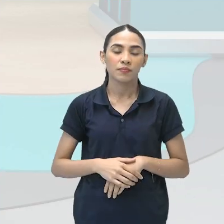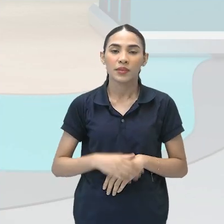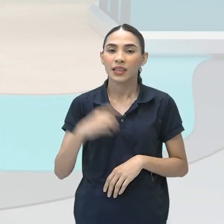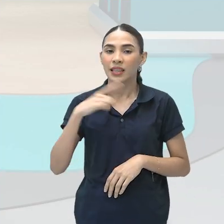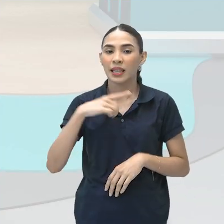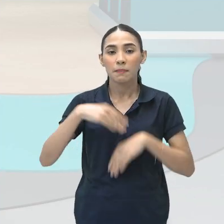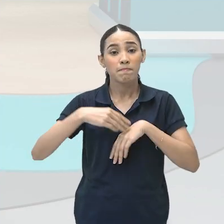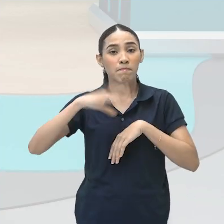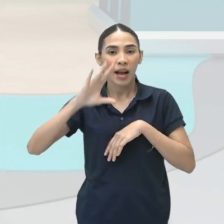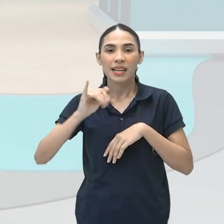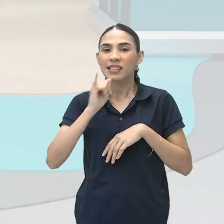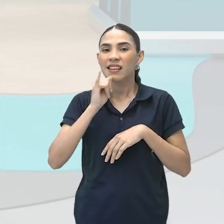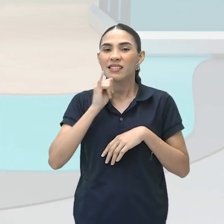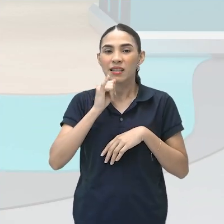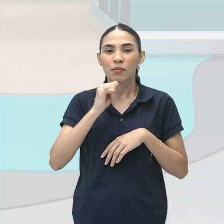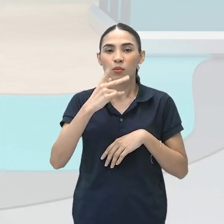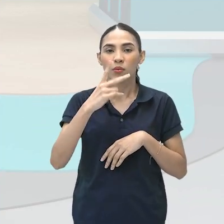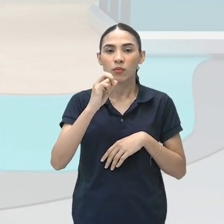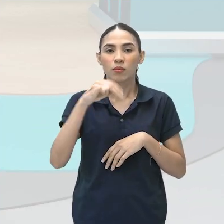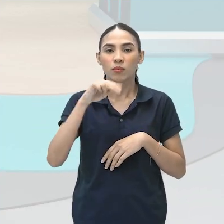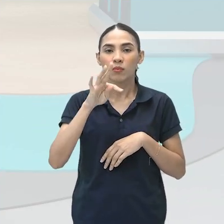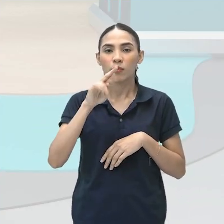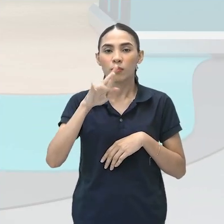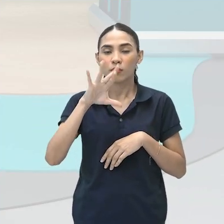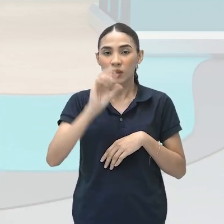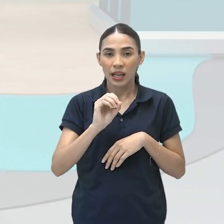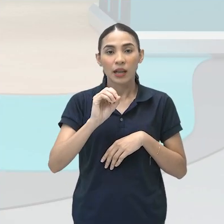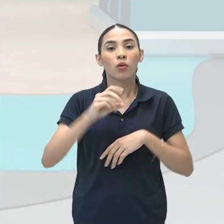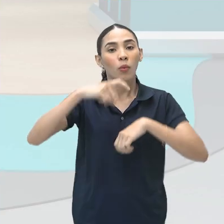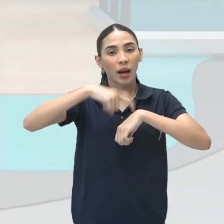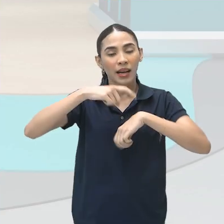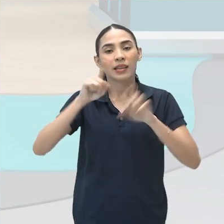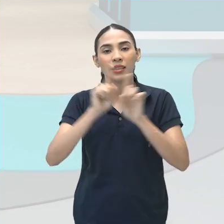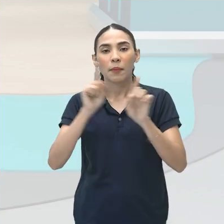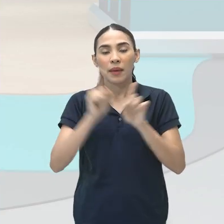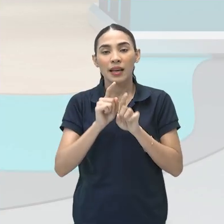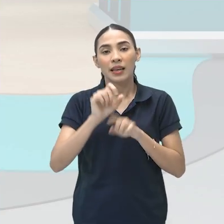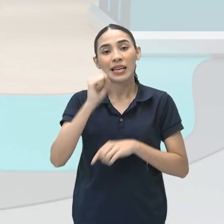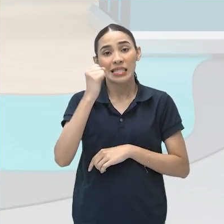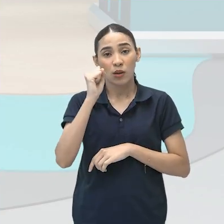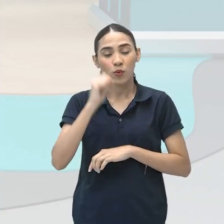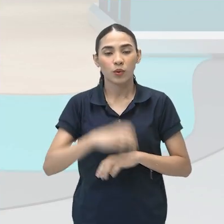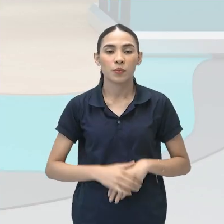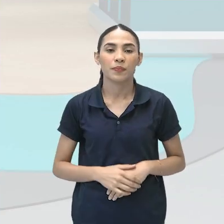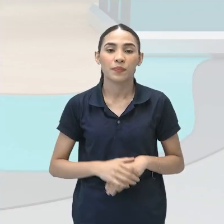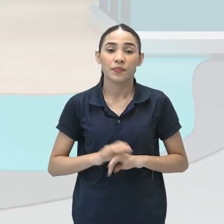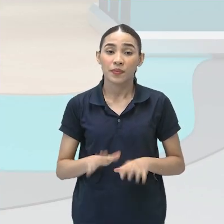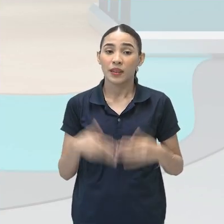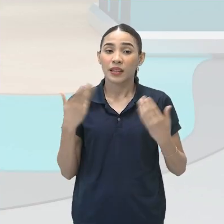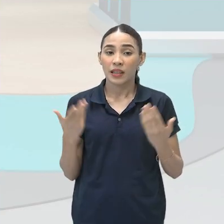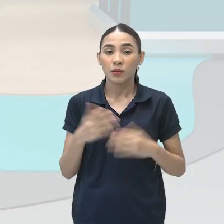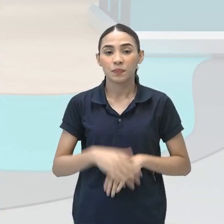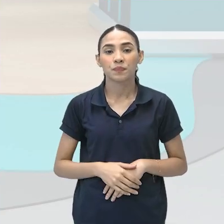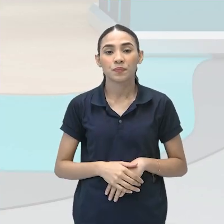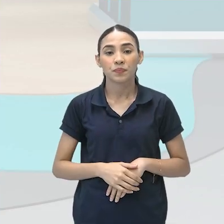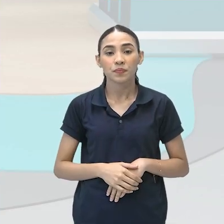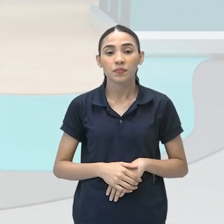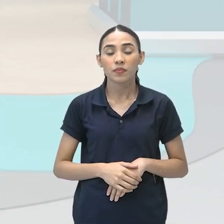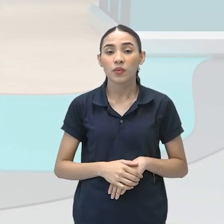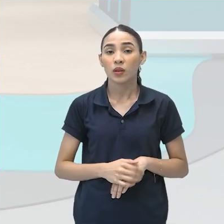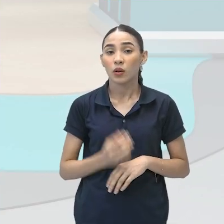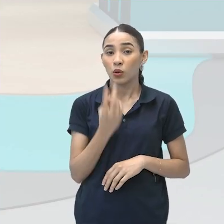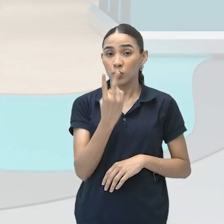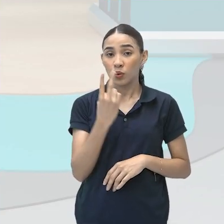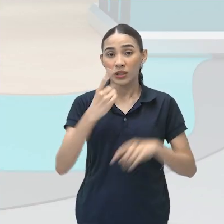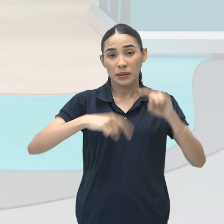ponteiros ali, marcando segundos, por exemplo, né? E aí, nesse sentido, vocês viram então que esses dois